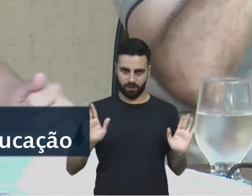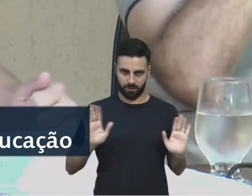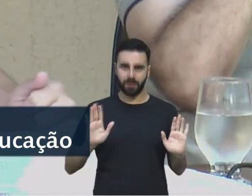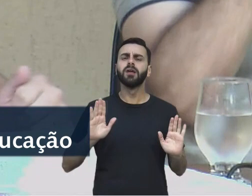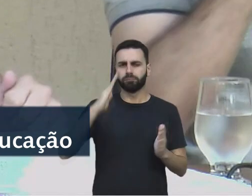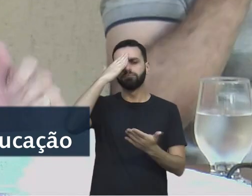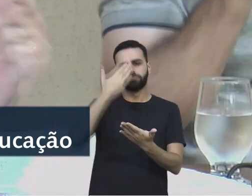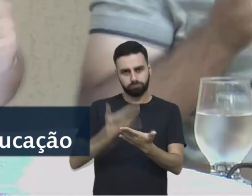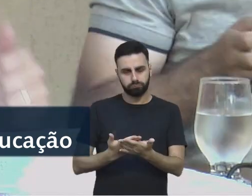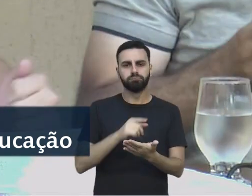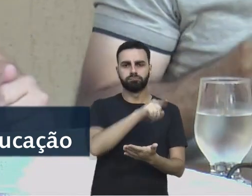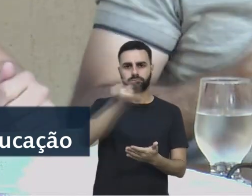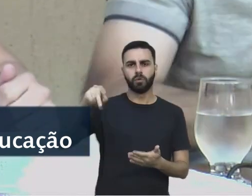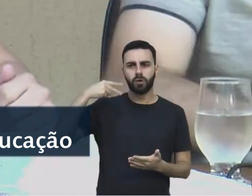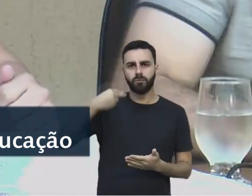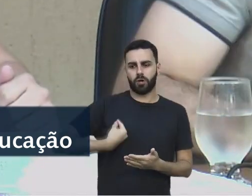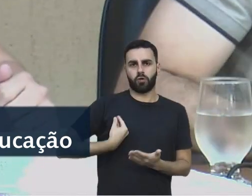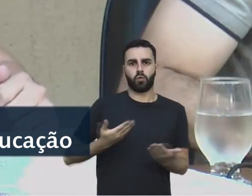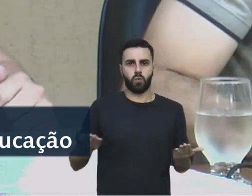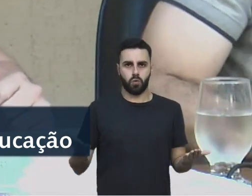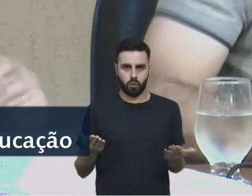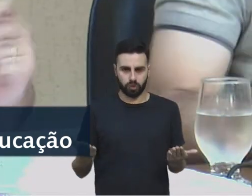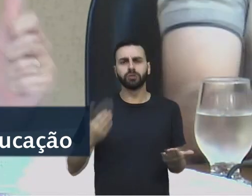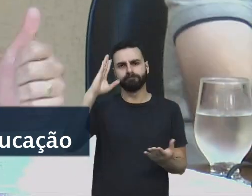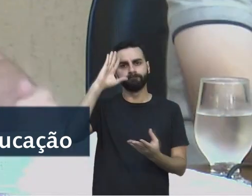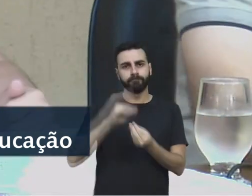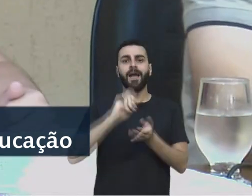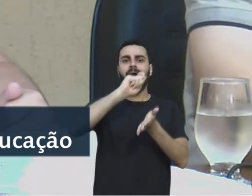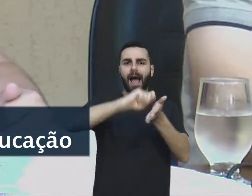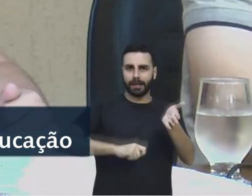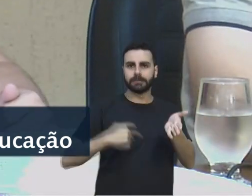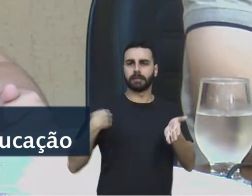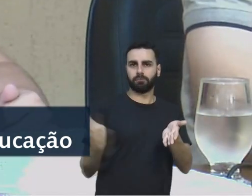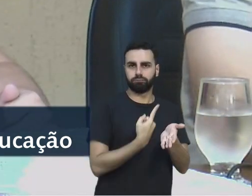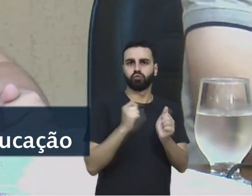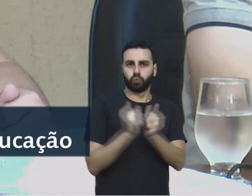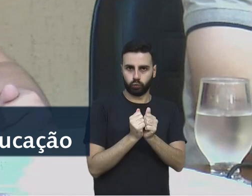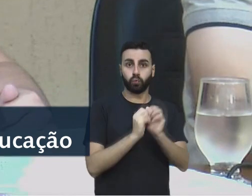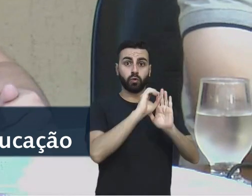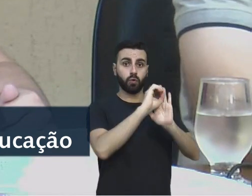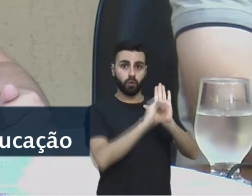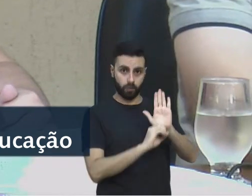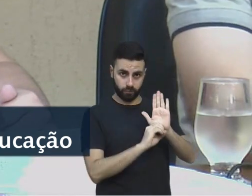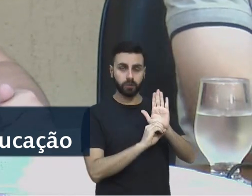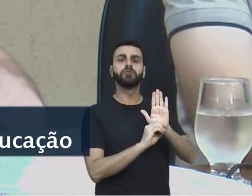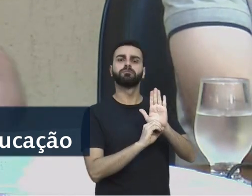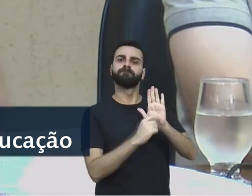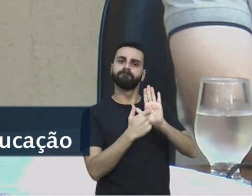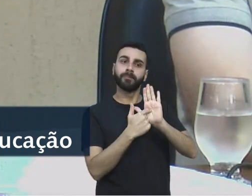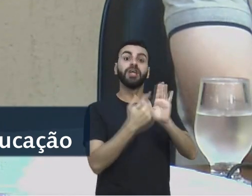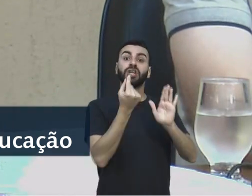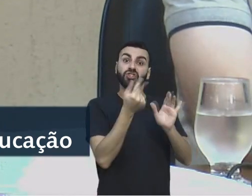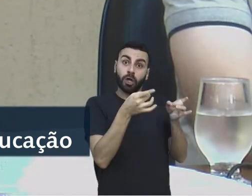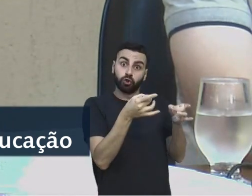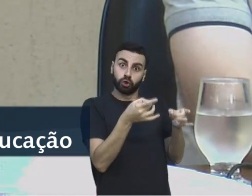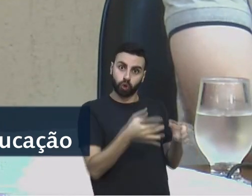então tenho certeza que todos os colegas meus que estão vereadores aqui irão assinar comigo um ofício indicando esse restante